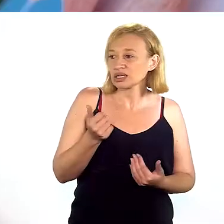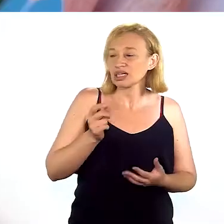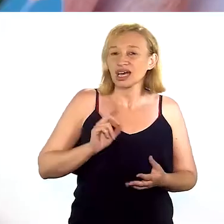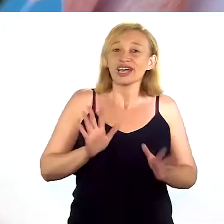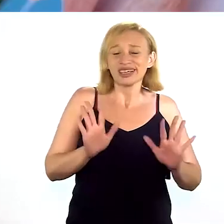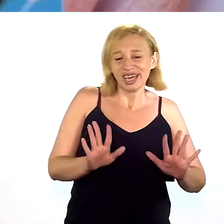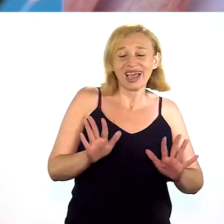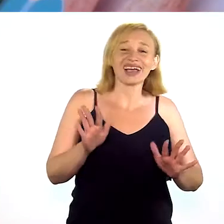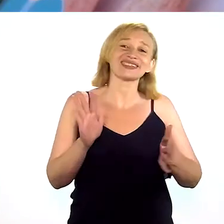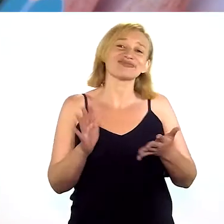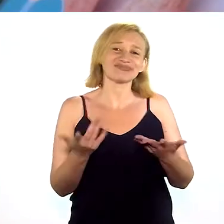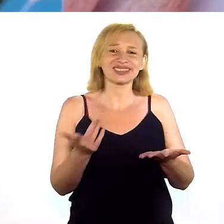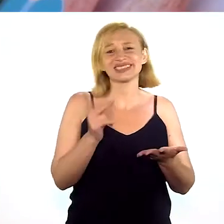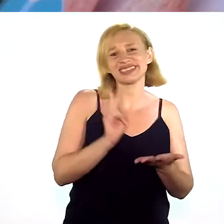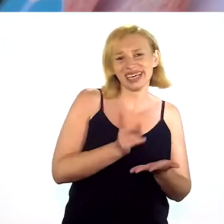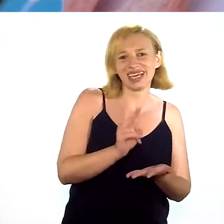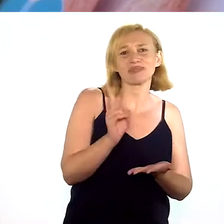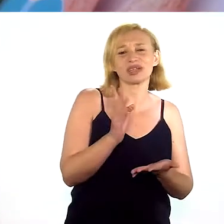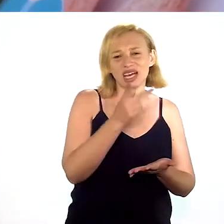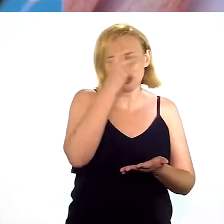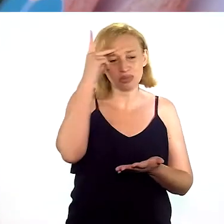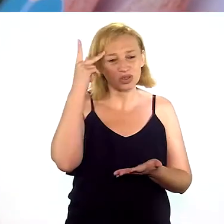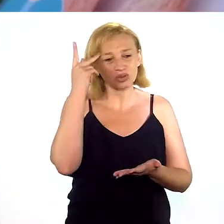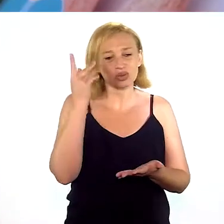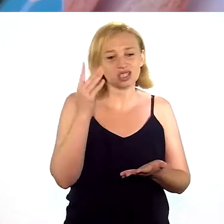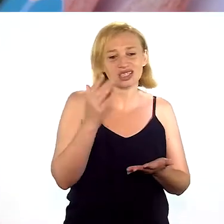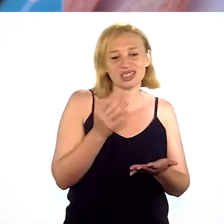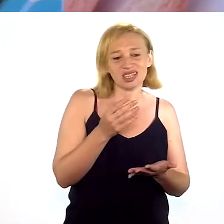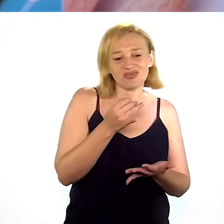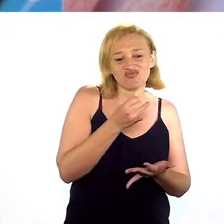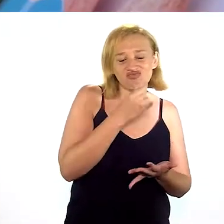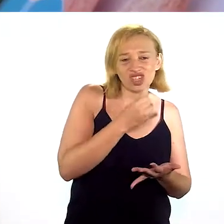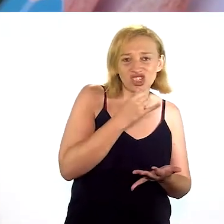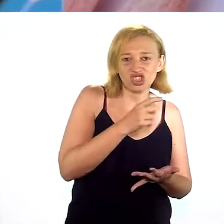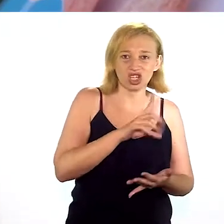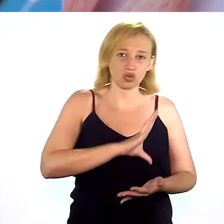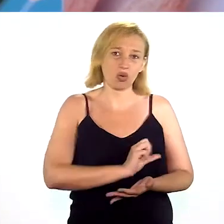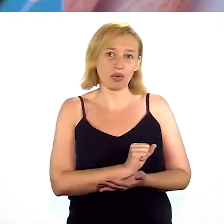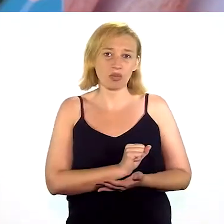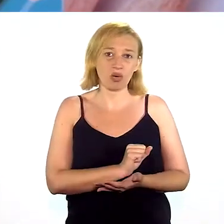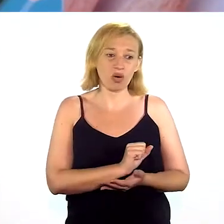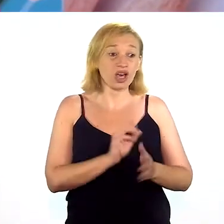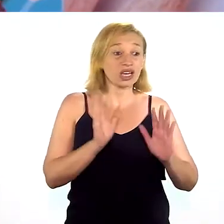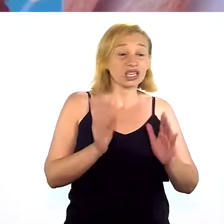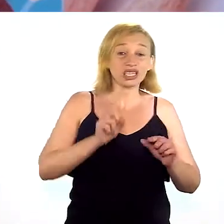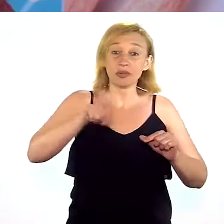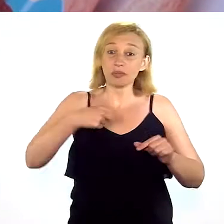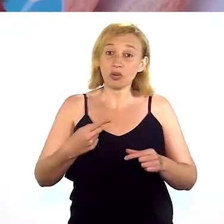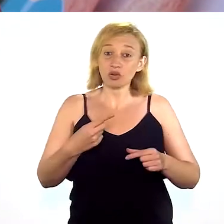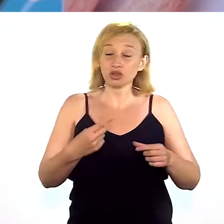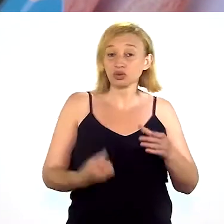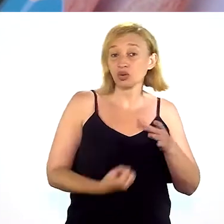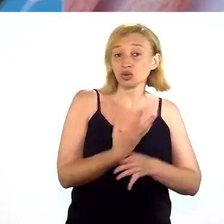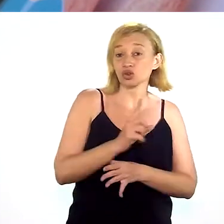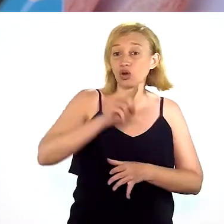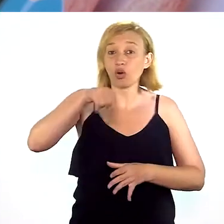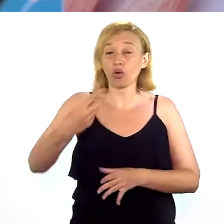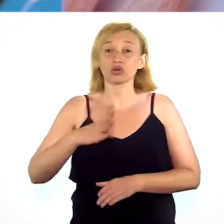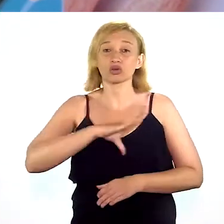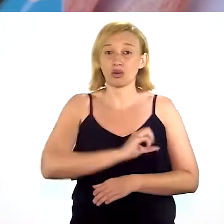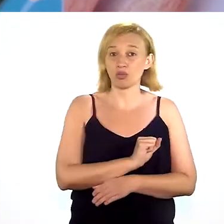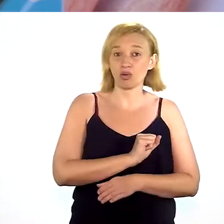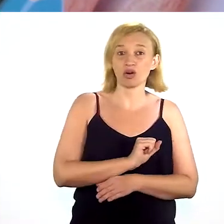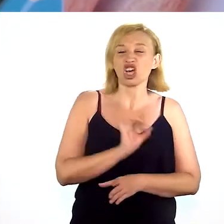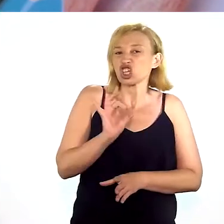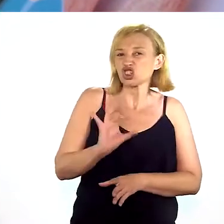nossos caquinhos, porque a gente está sempre se quebrando com alguma frustração. E eu acho que essa obra fala disso, sabe? De juntar os caquinhos, e que muitas vezes